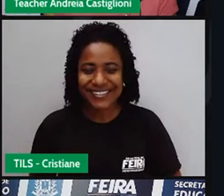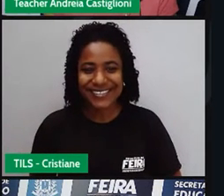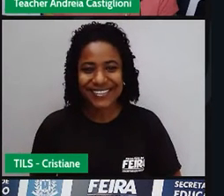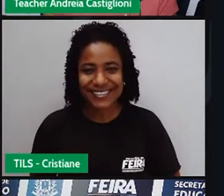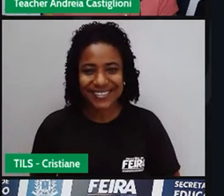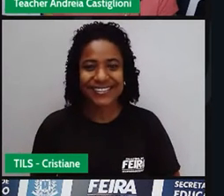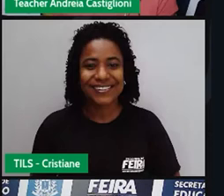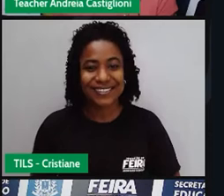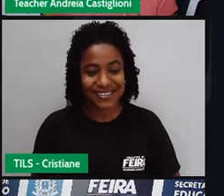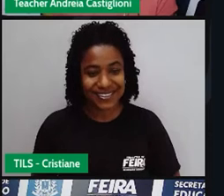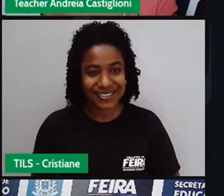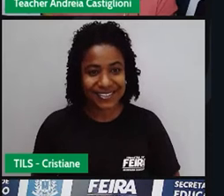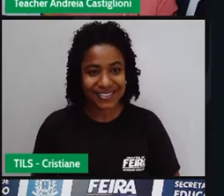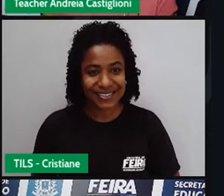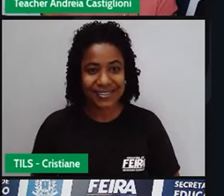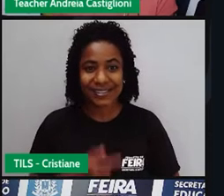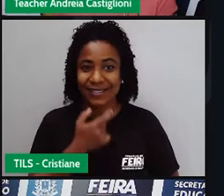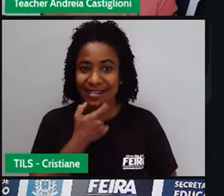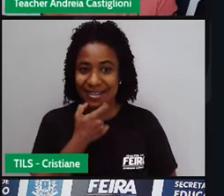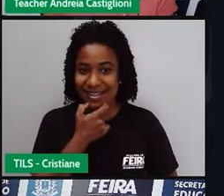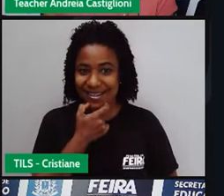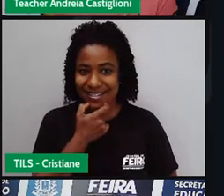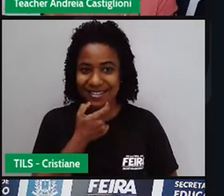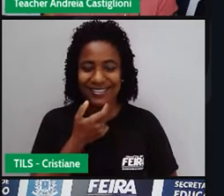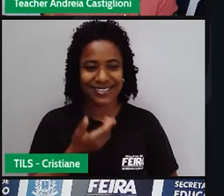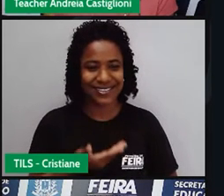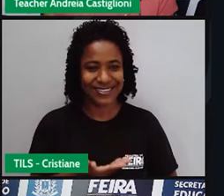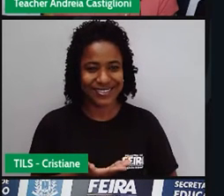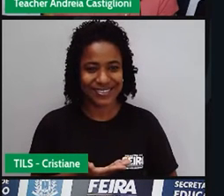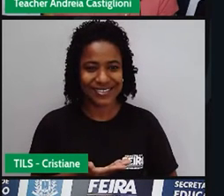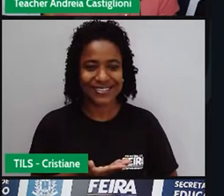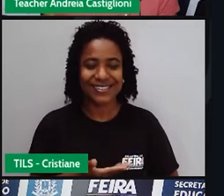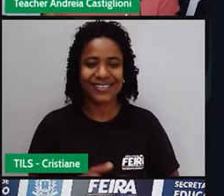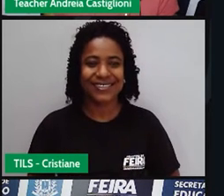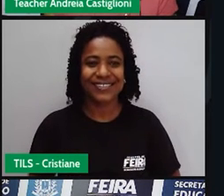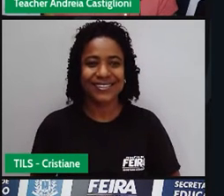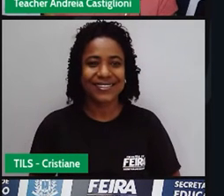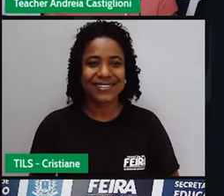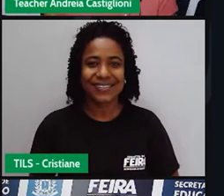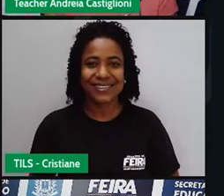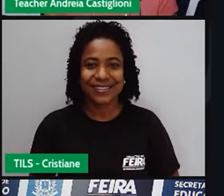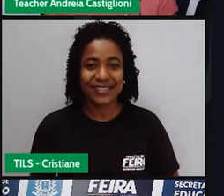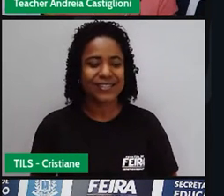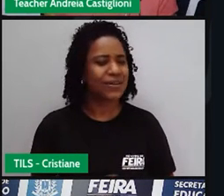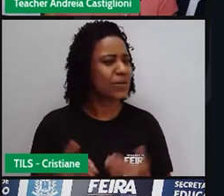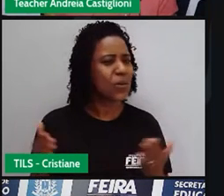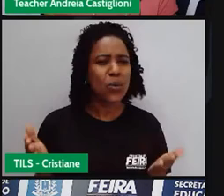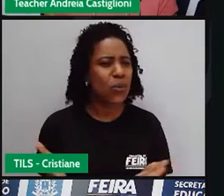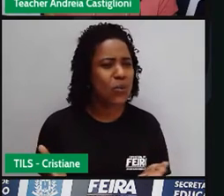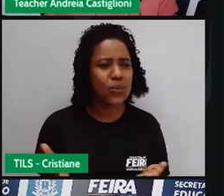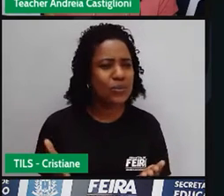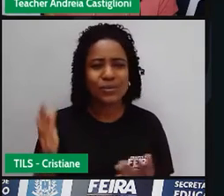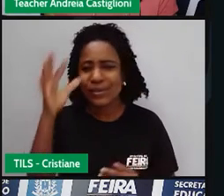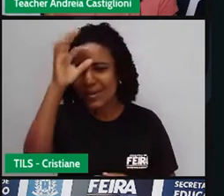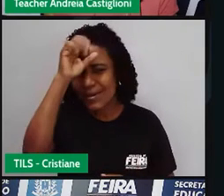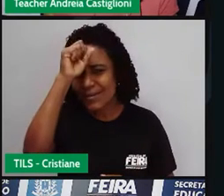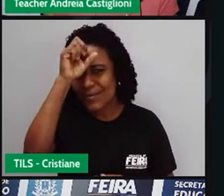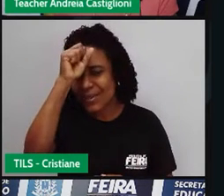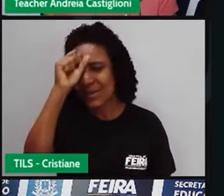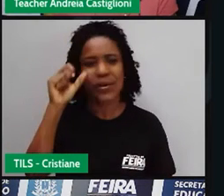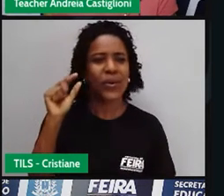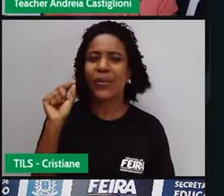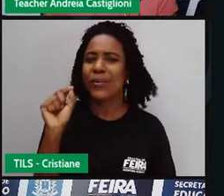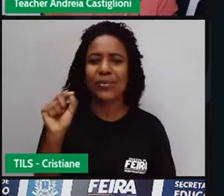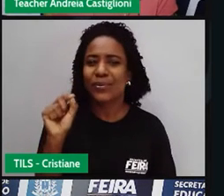o som What are going to learn aqui nós vamos está aprendendo hoje